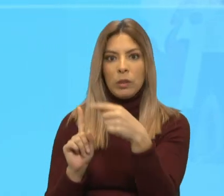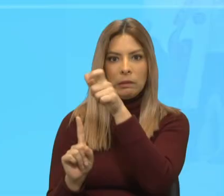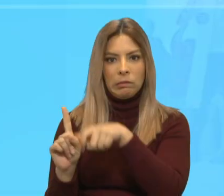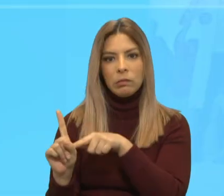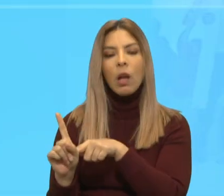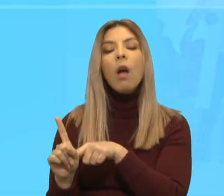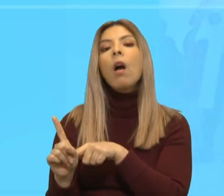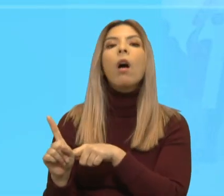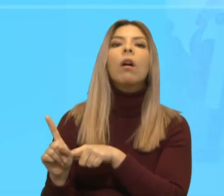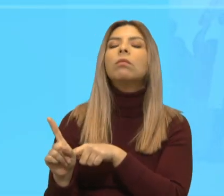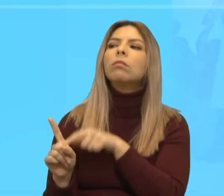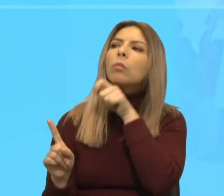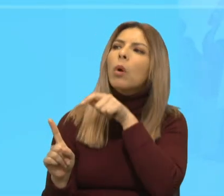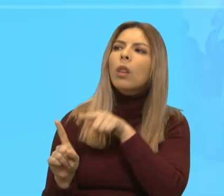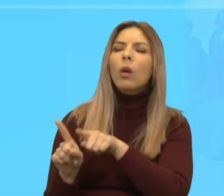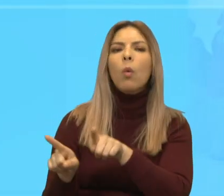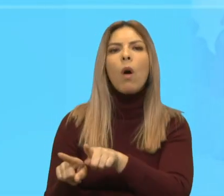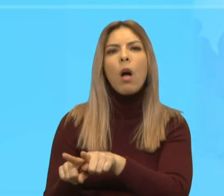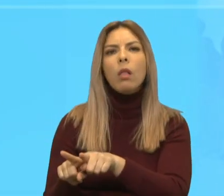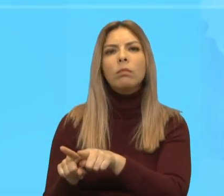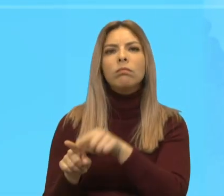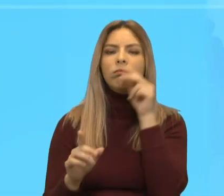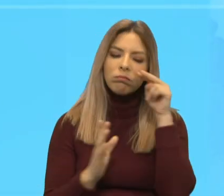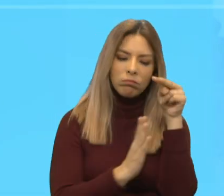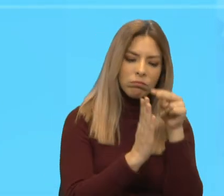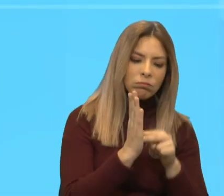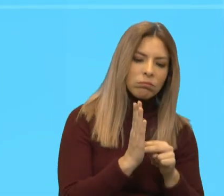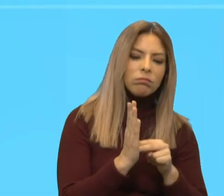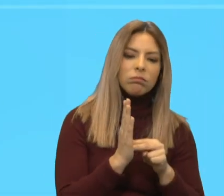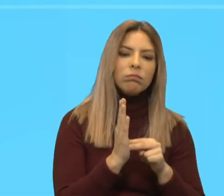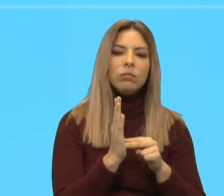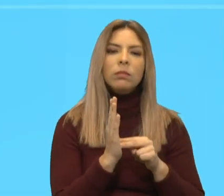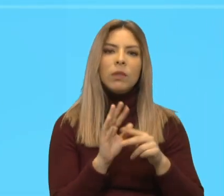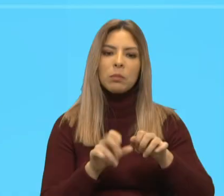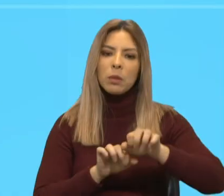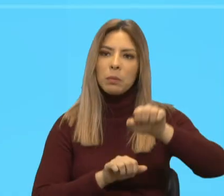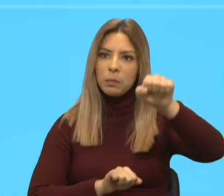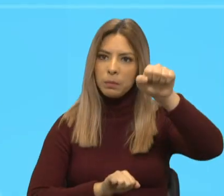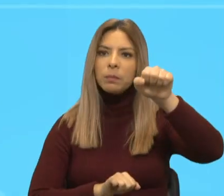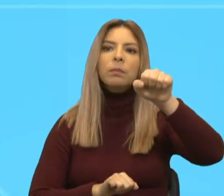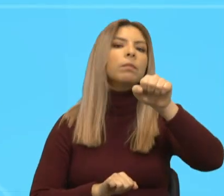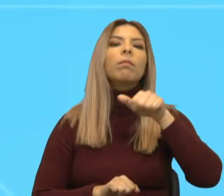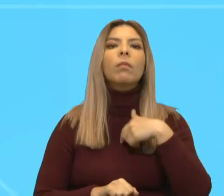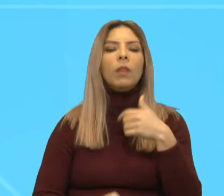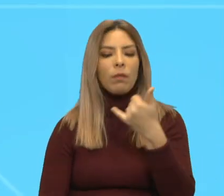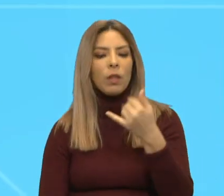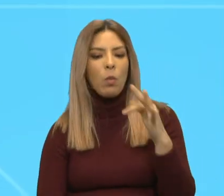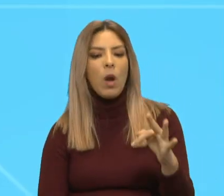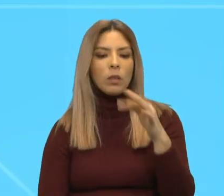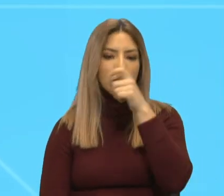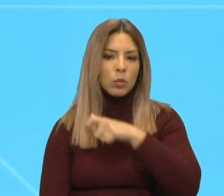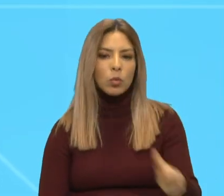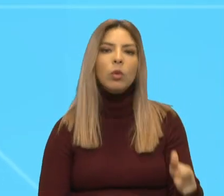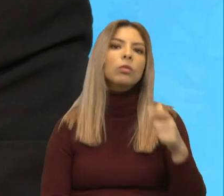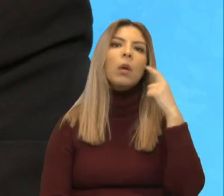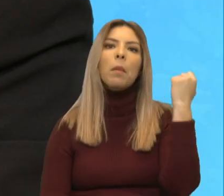conhecer, estou a olhar aqui para os dados de processo de canonização em curso, seja de 24 catequistas que foram assassinados, não é? Como